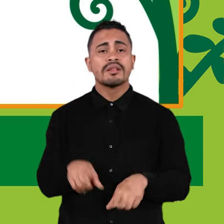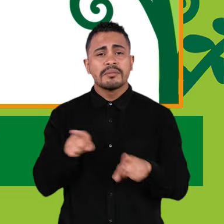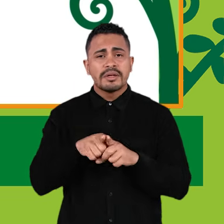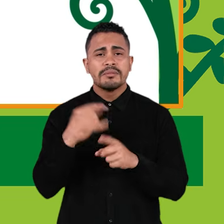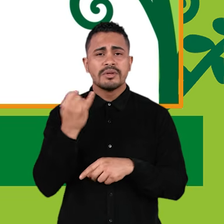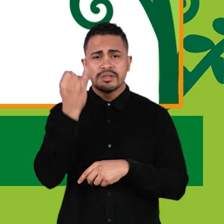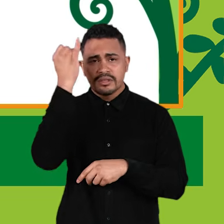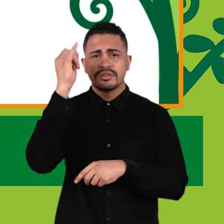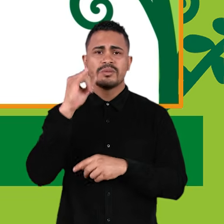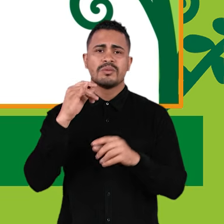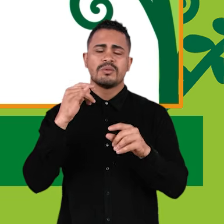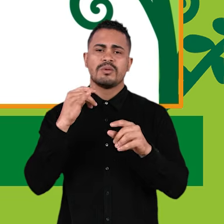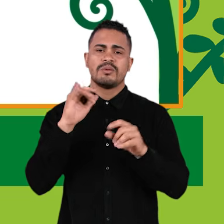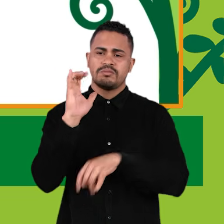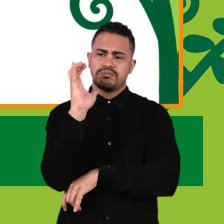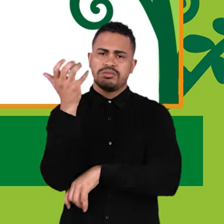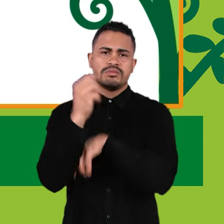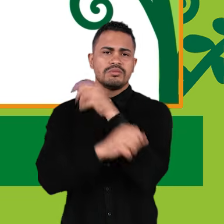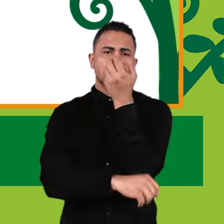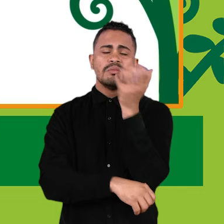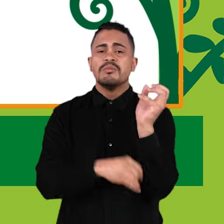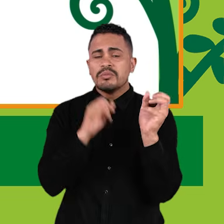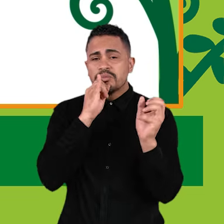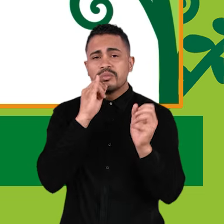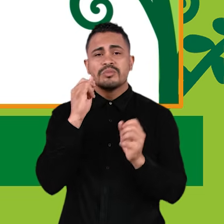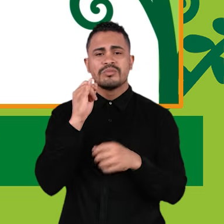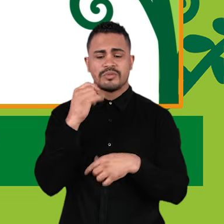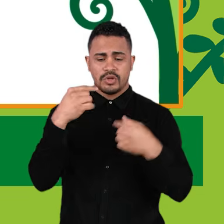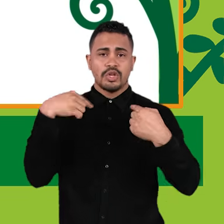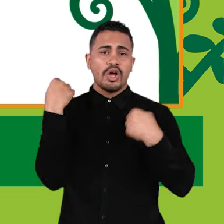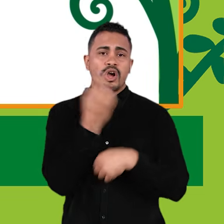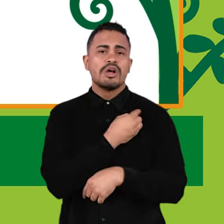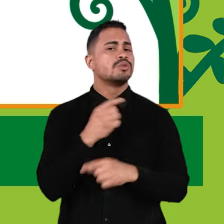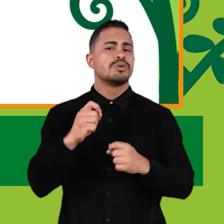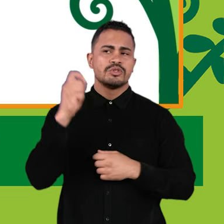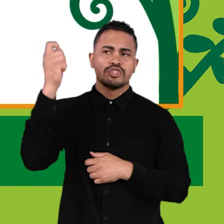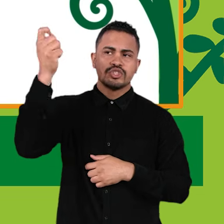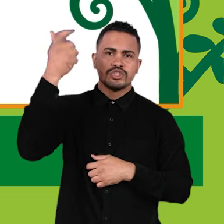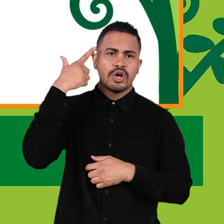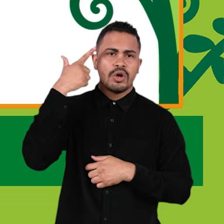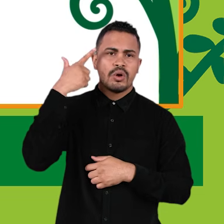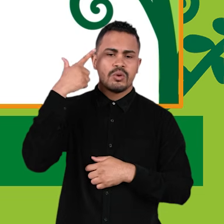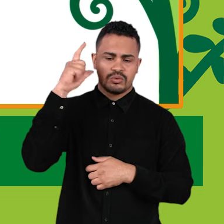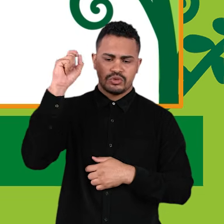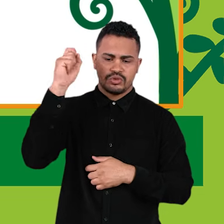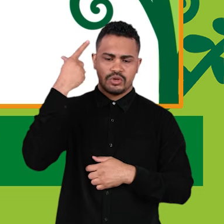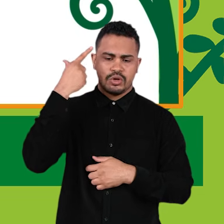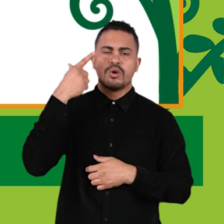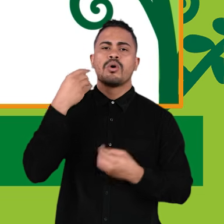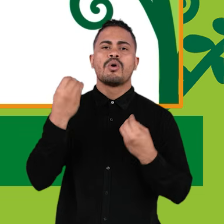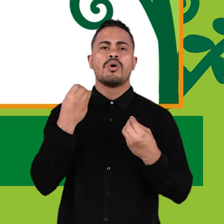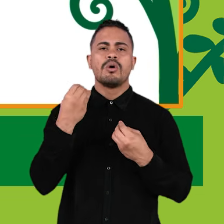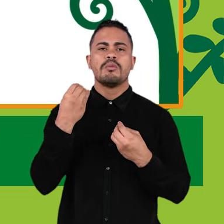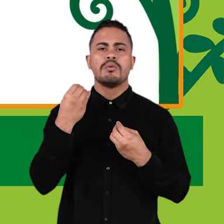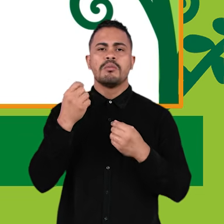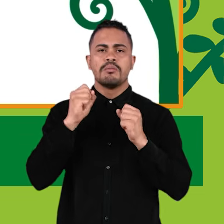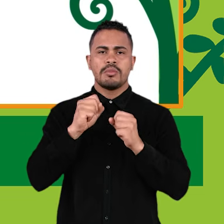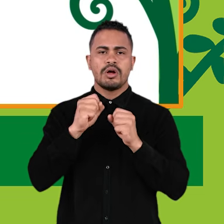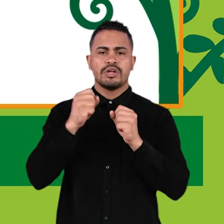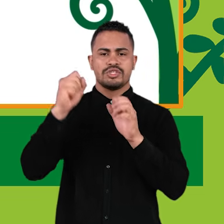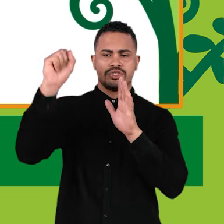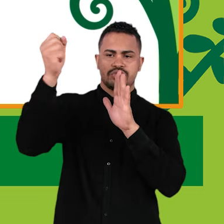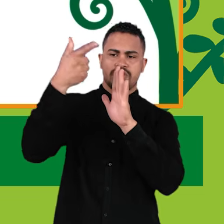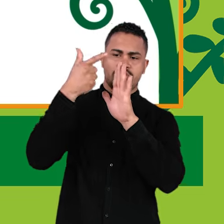outro ambiente, inclusive nós, se a luz do sol chegar em mim, ela vai chegar em mim e vai ser refletida. Então eu posso funcionar como